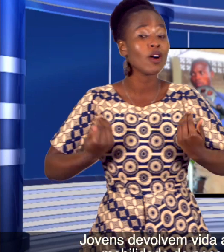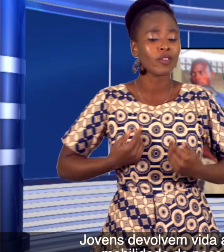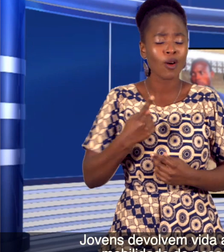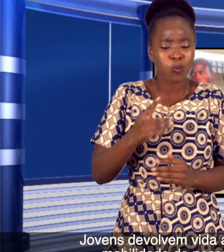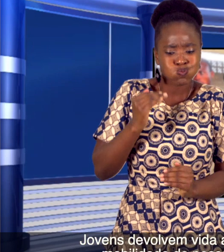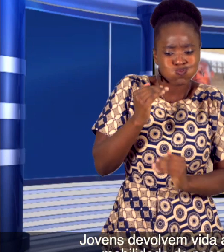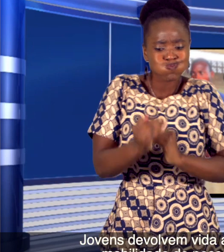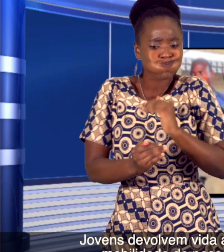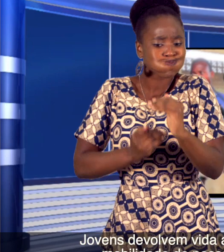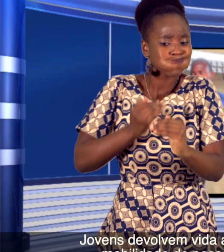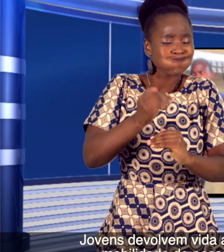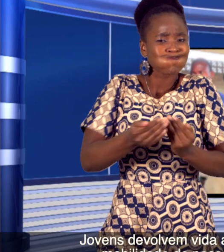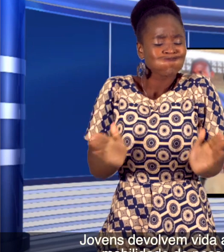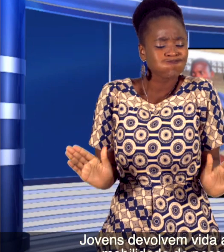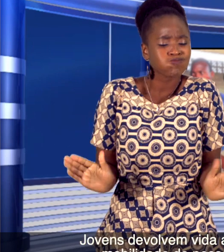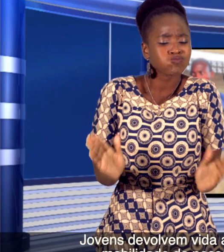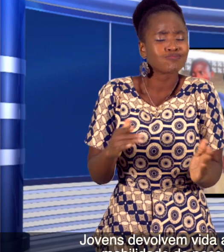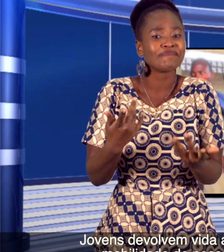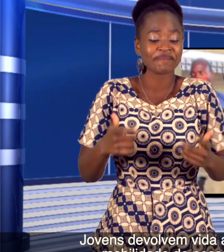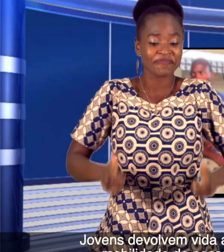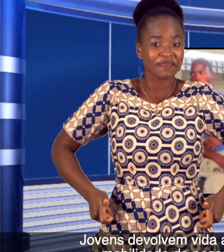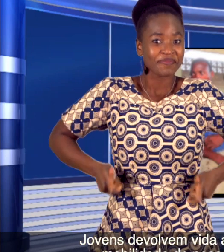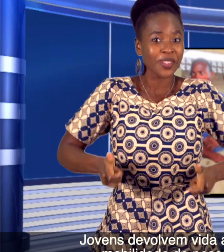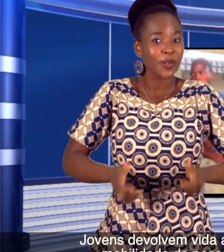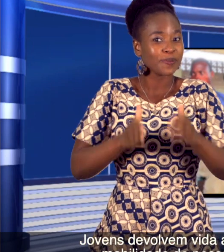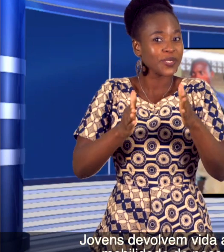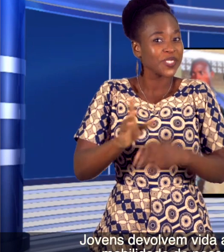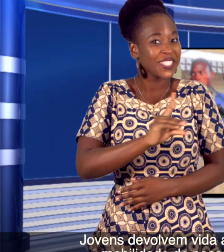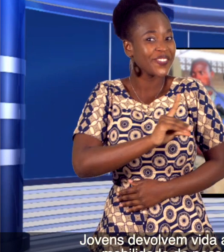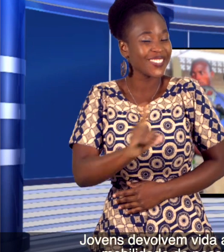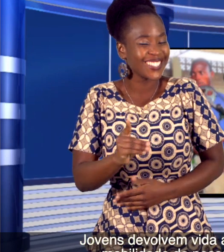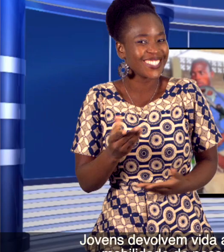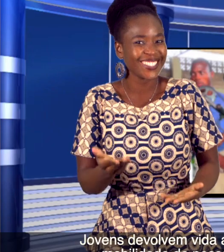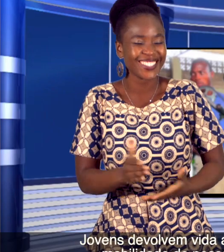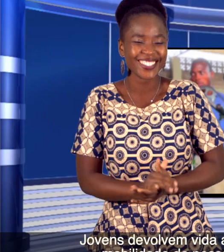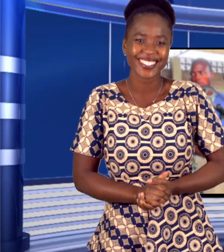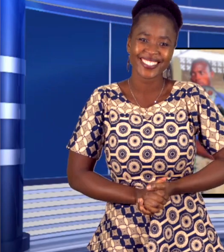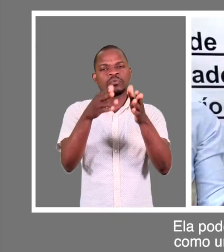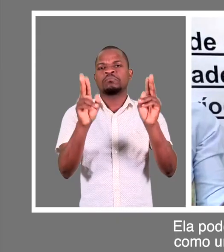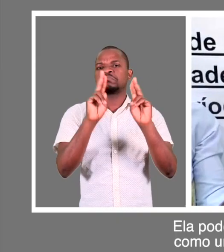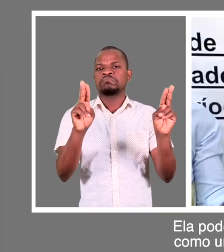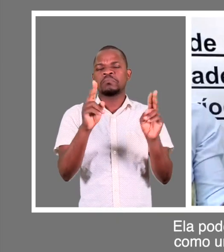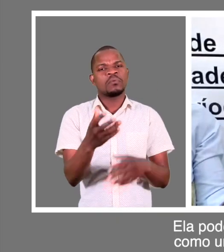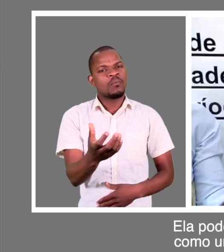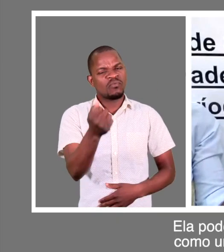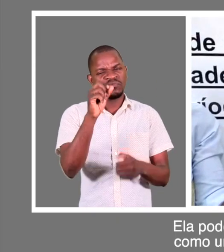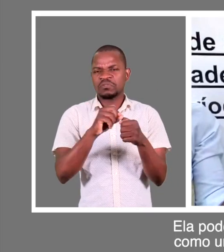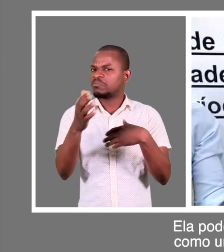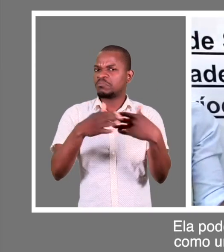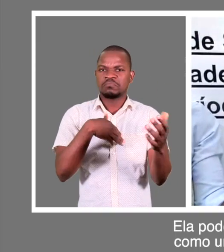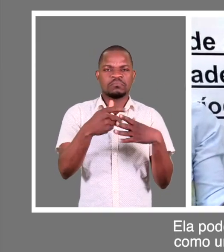a meios de compensação e garantem mobilidade de pessoas com deficiência físico-motora. Ela pode fazer